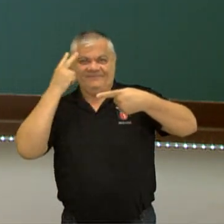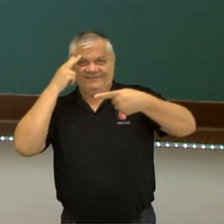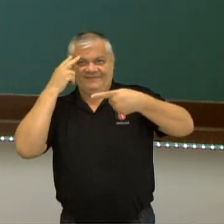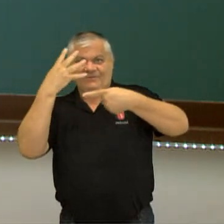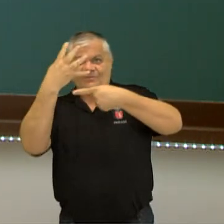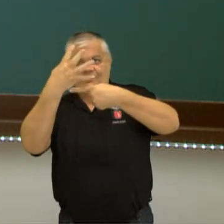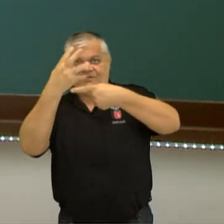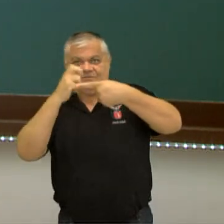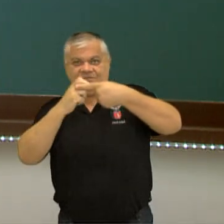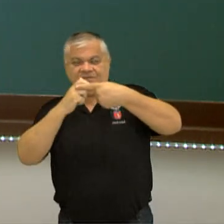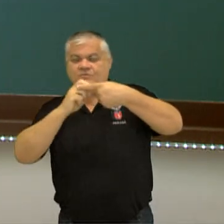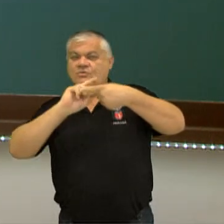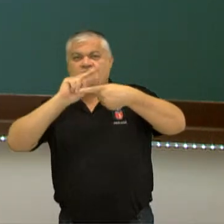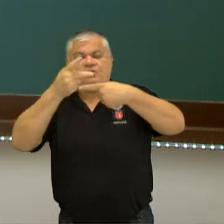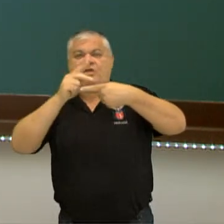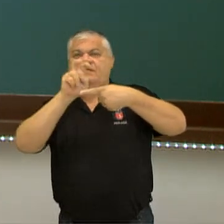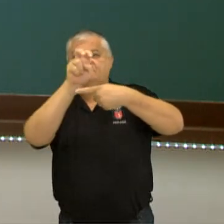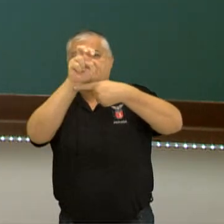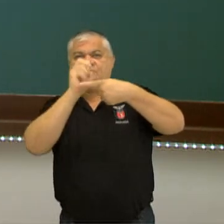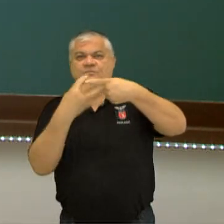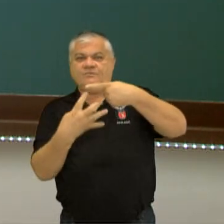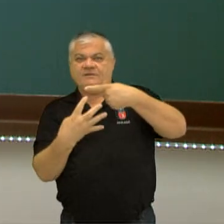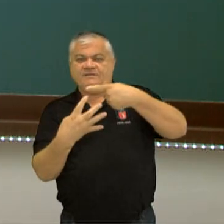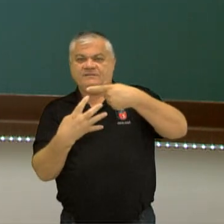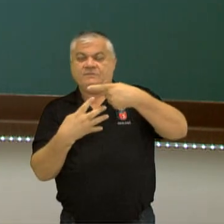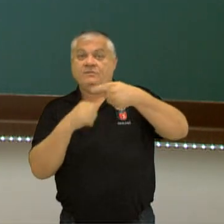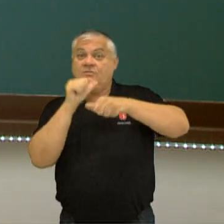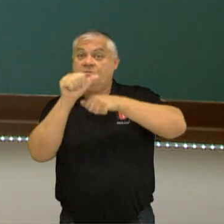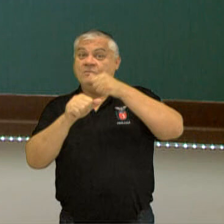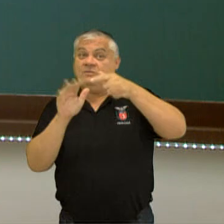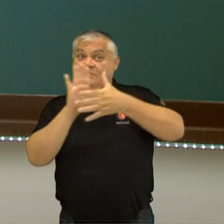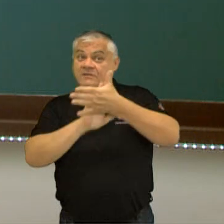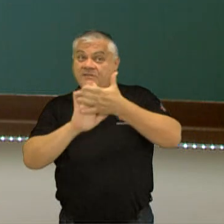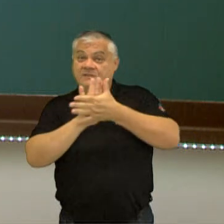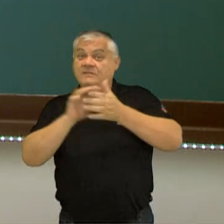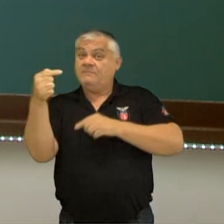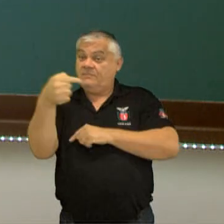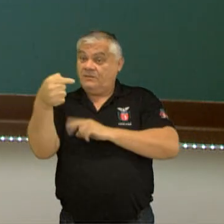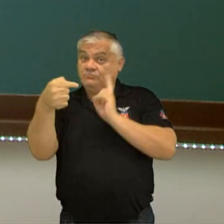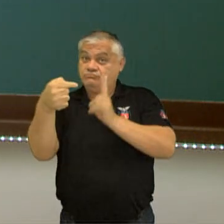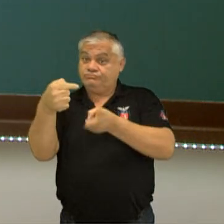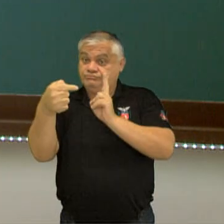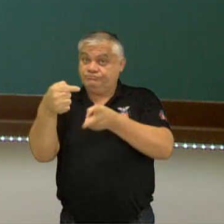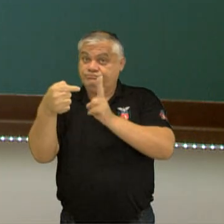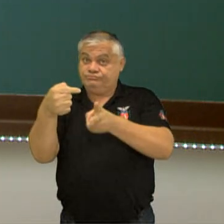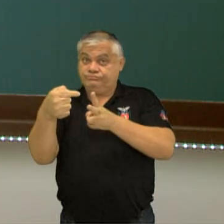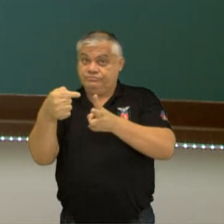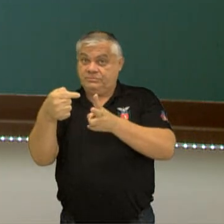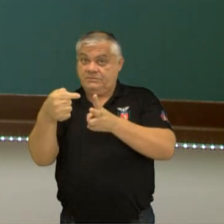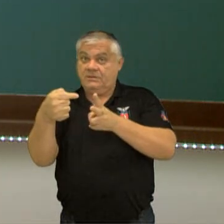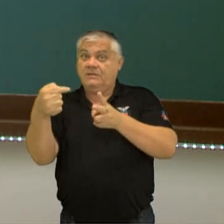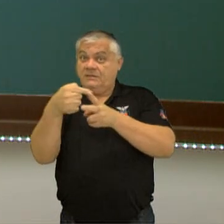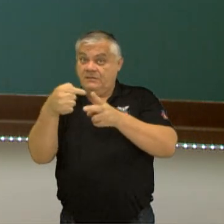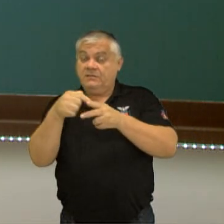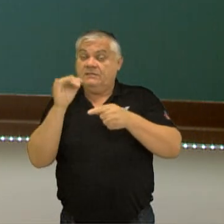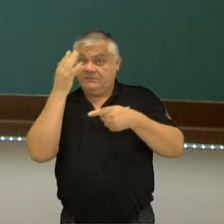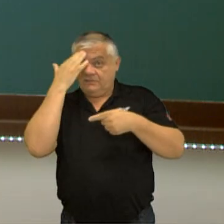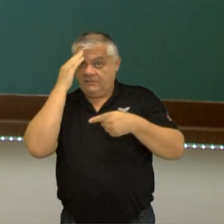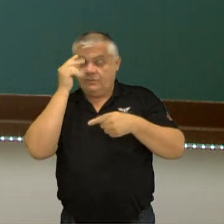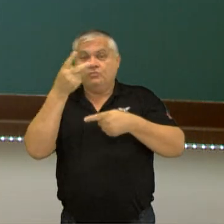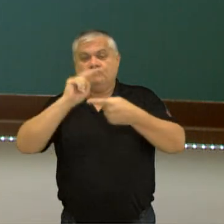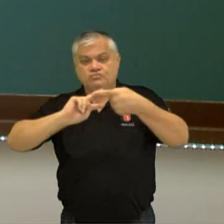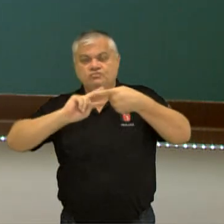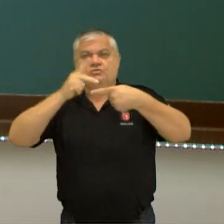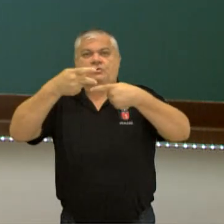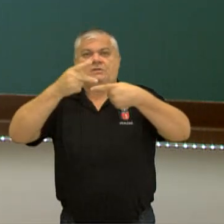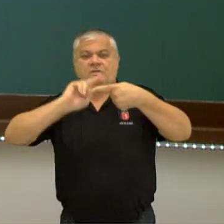5/4. Não muda sinal. Então, façam uma estrelinha aí nessa informação. Não é oposto, é